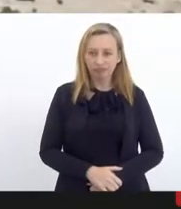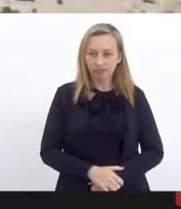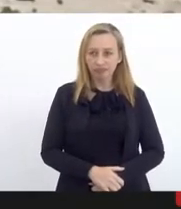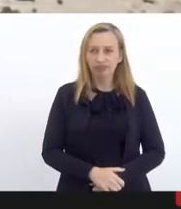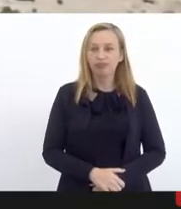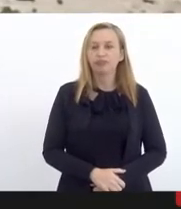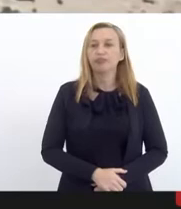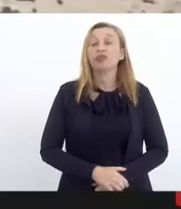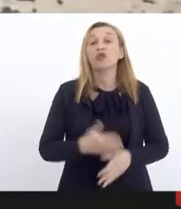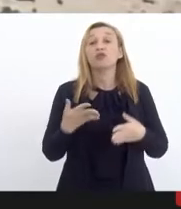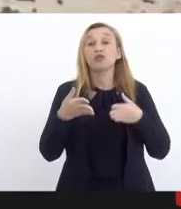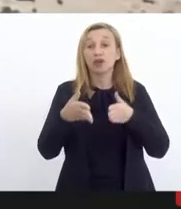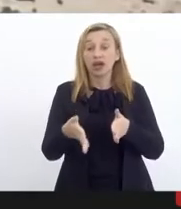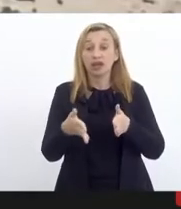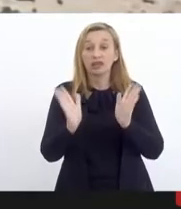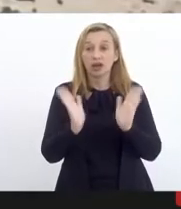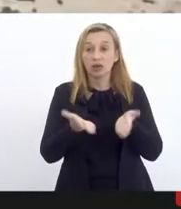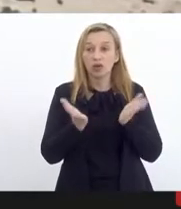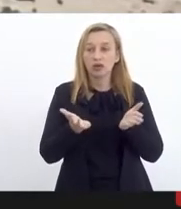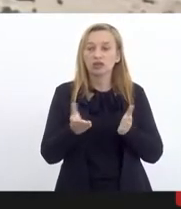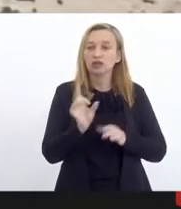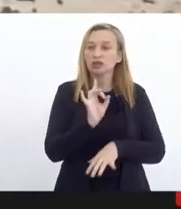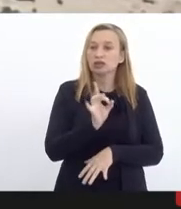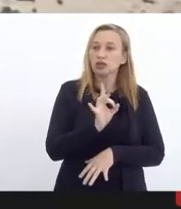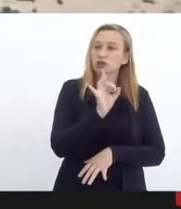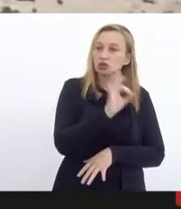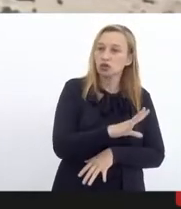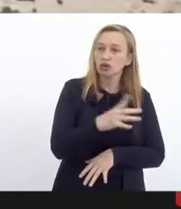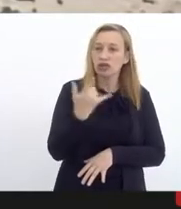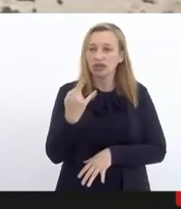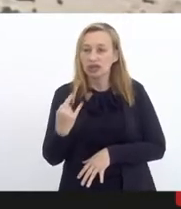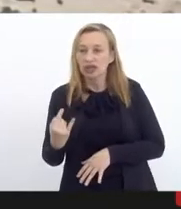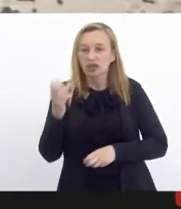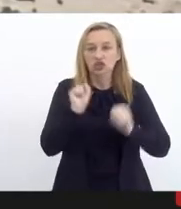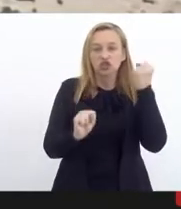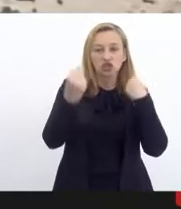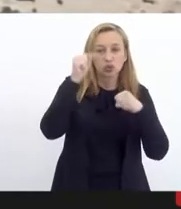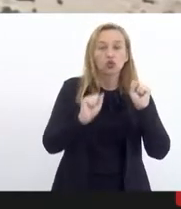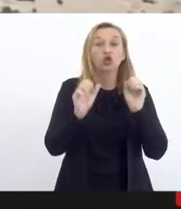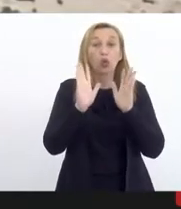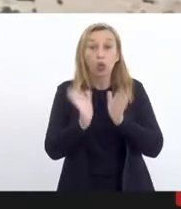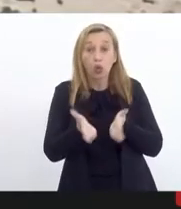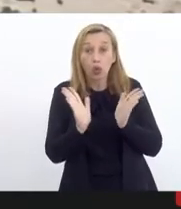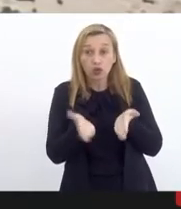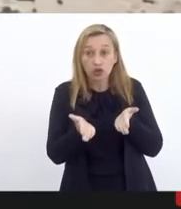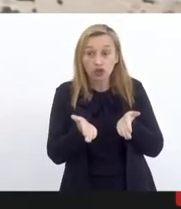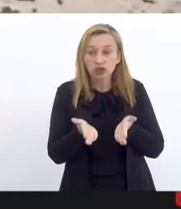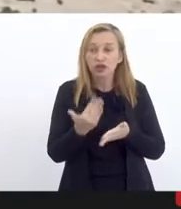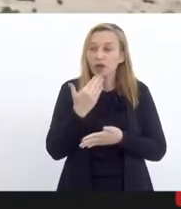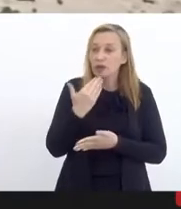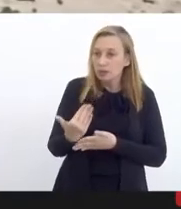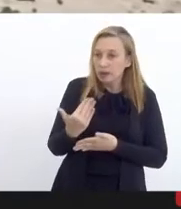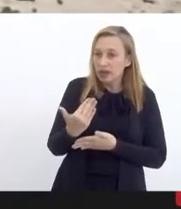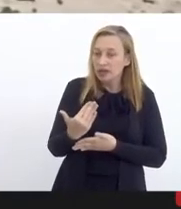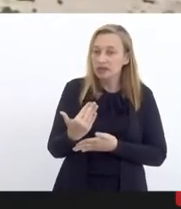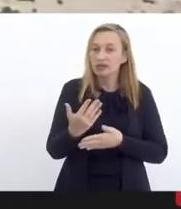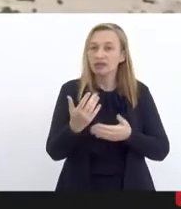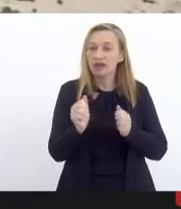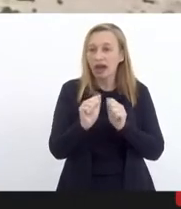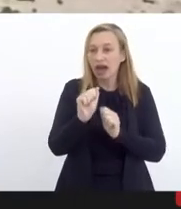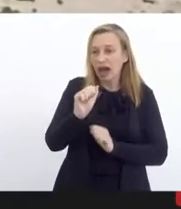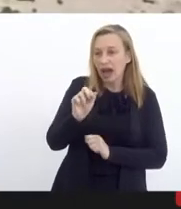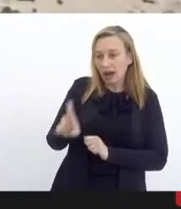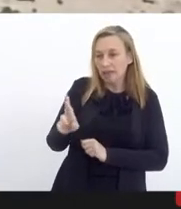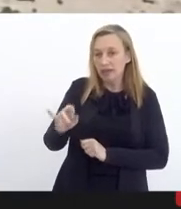Então, a gente está focado não só na atração de indústrias hoje e ampliação dos nossos negócios, mas a gente também